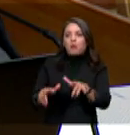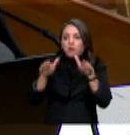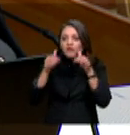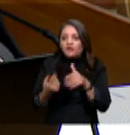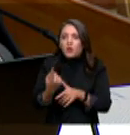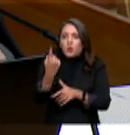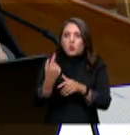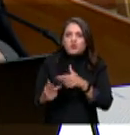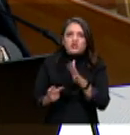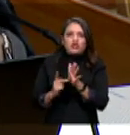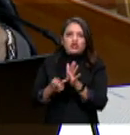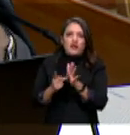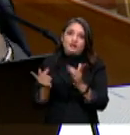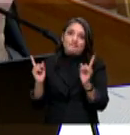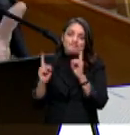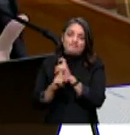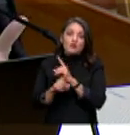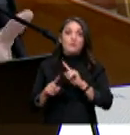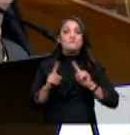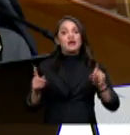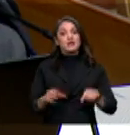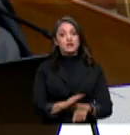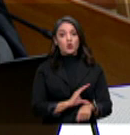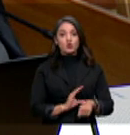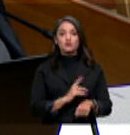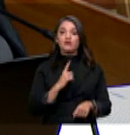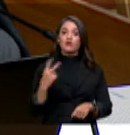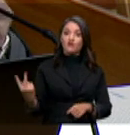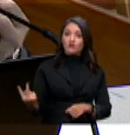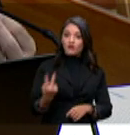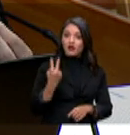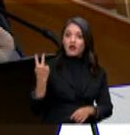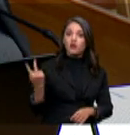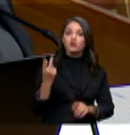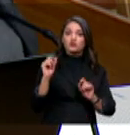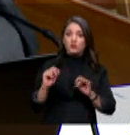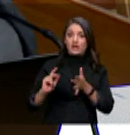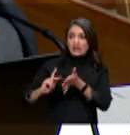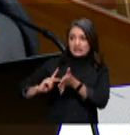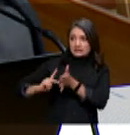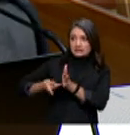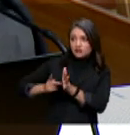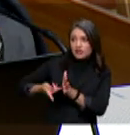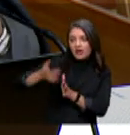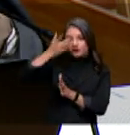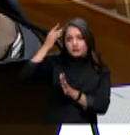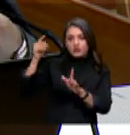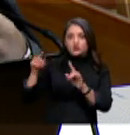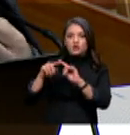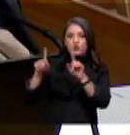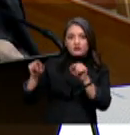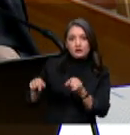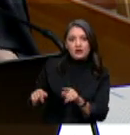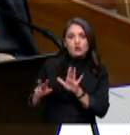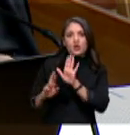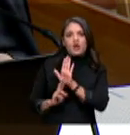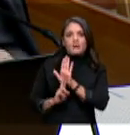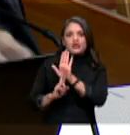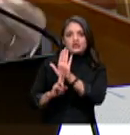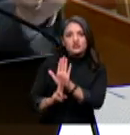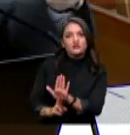sindicatos. Mas a Constituição valorizou essa relação sindicato-trabalhador, representatividade